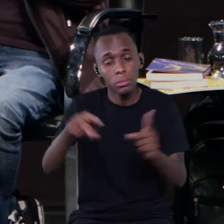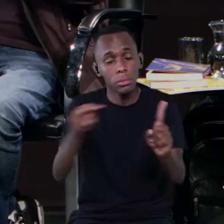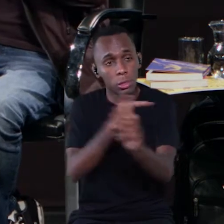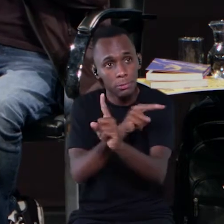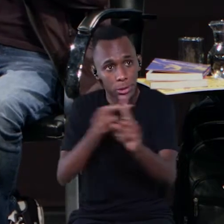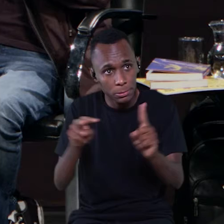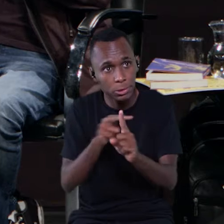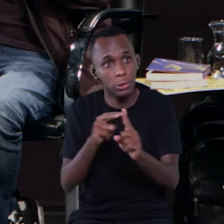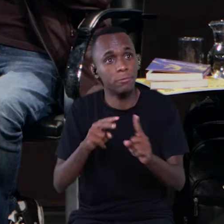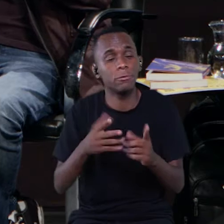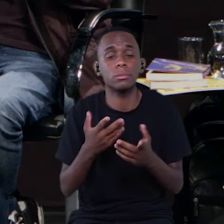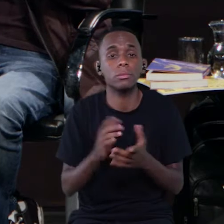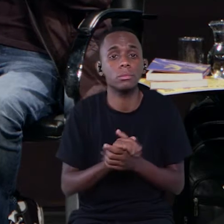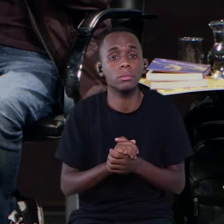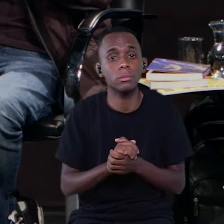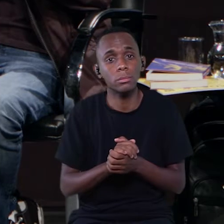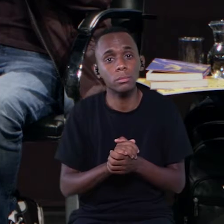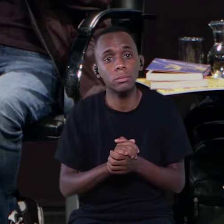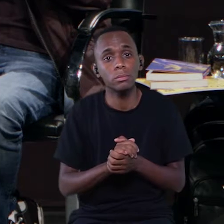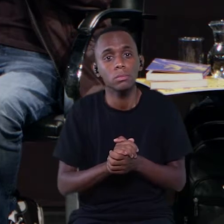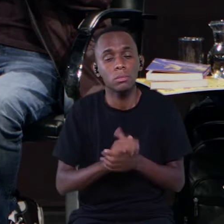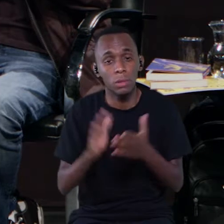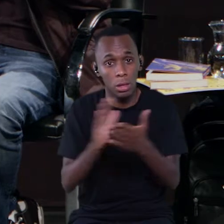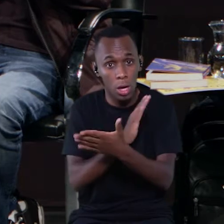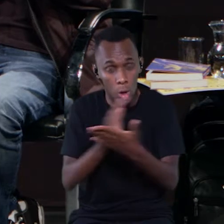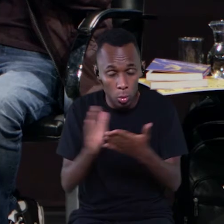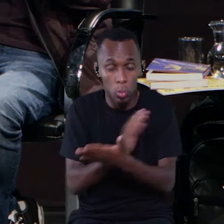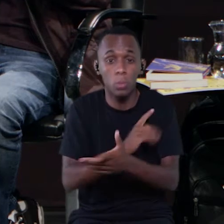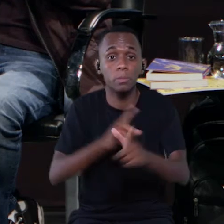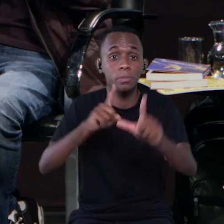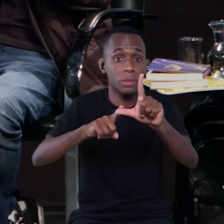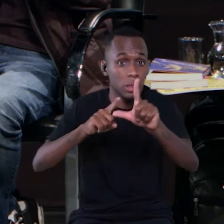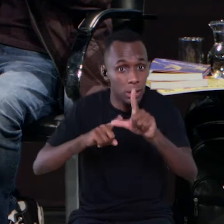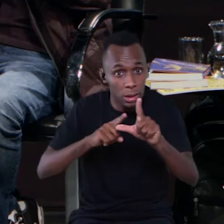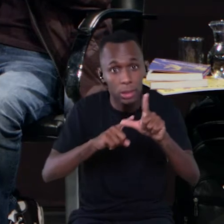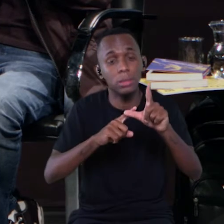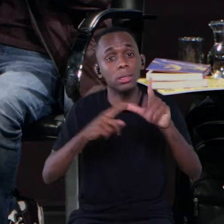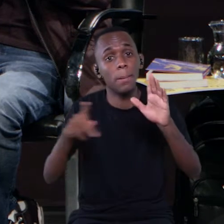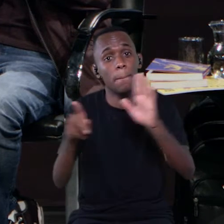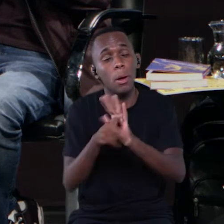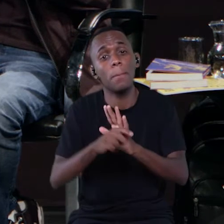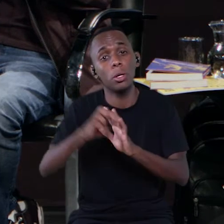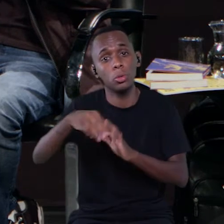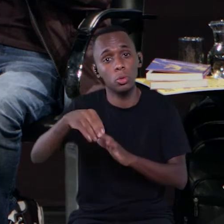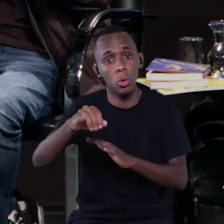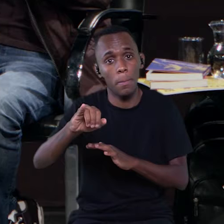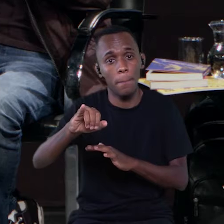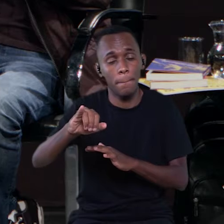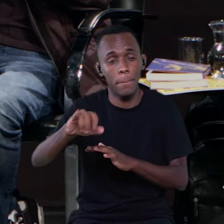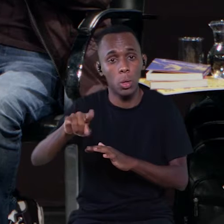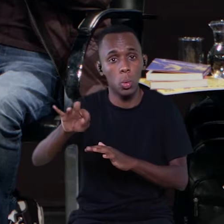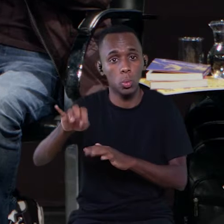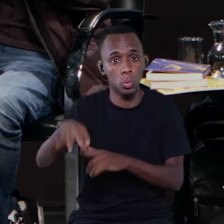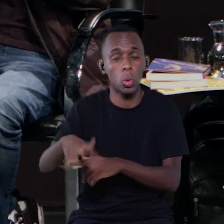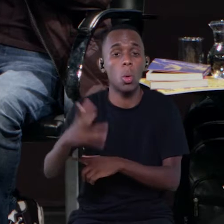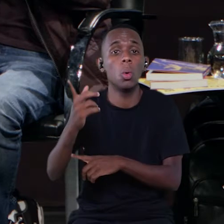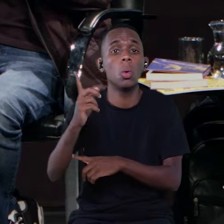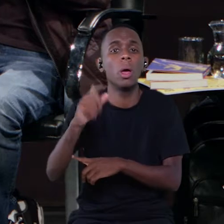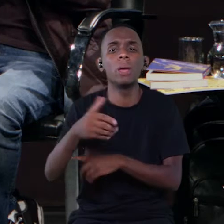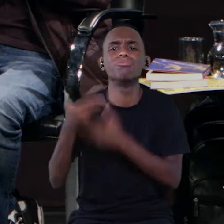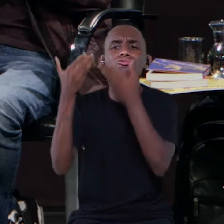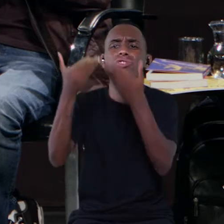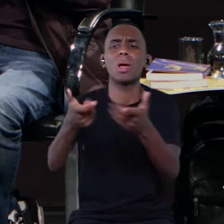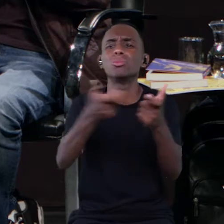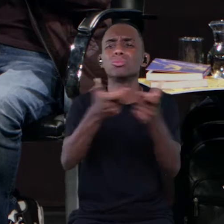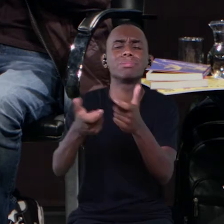perspectiva, né? Você pega certas letras do Milton e certas proposições sonoras dele, em que a ideia é você não chegar a